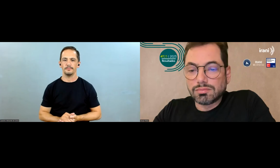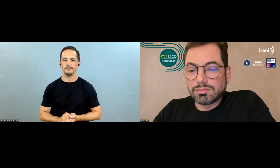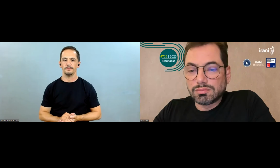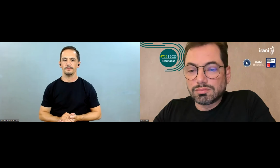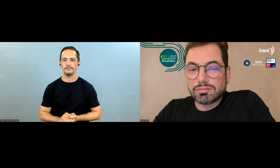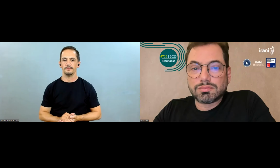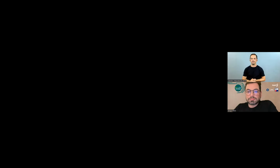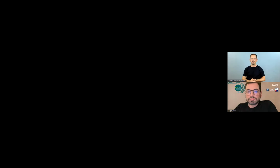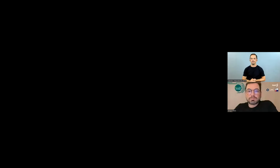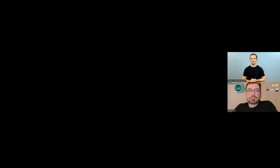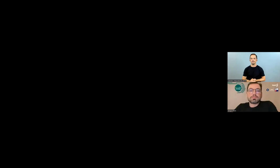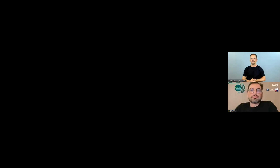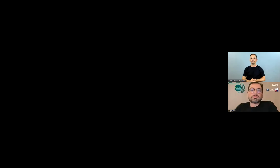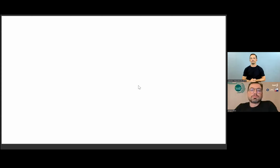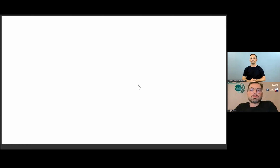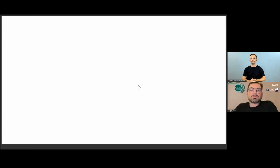V